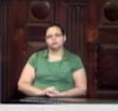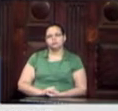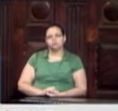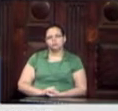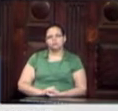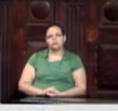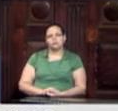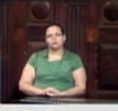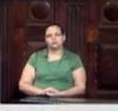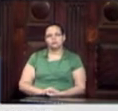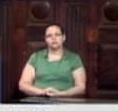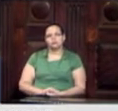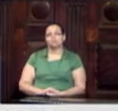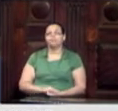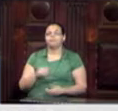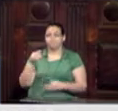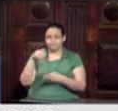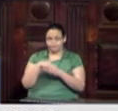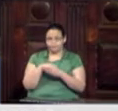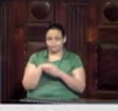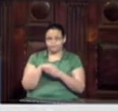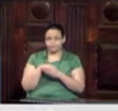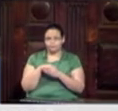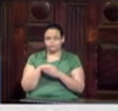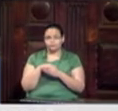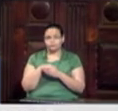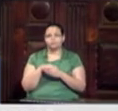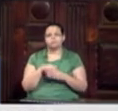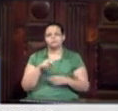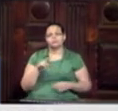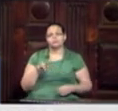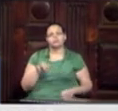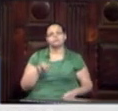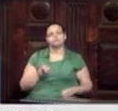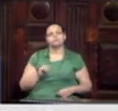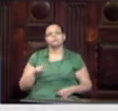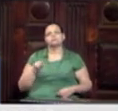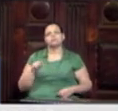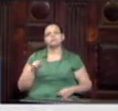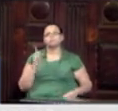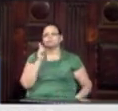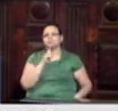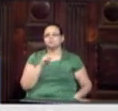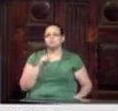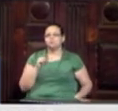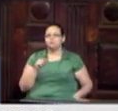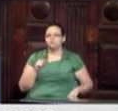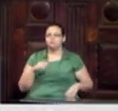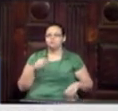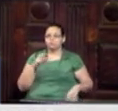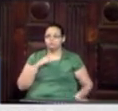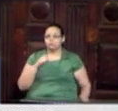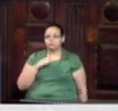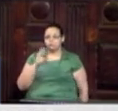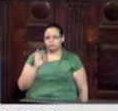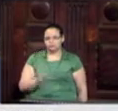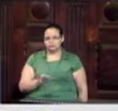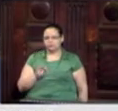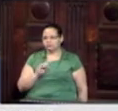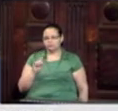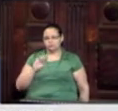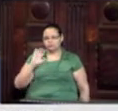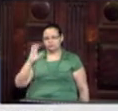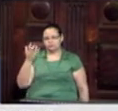Definida em bancada. E é o voto que vale. Tenho certeza, isto não